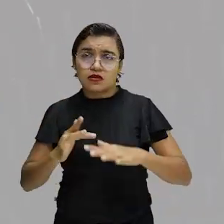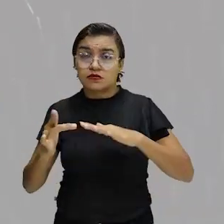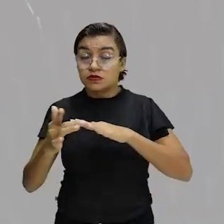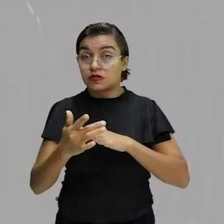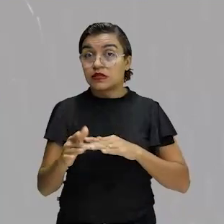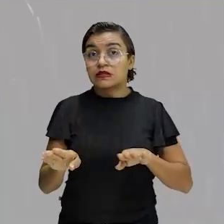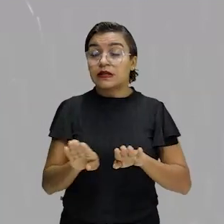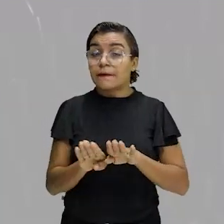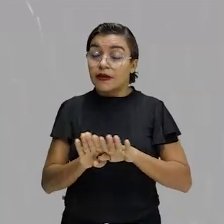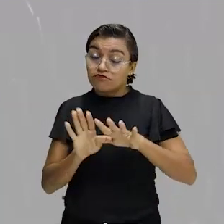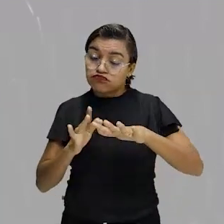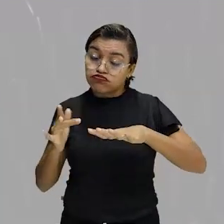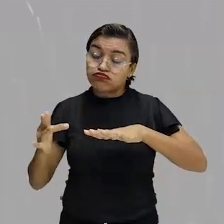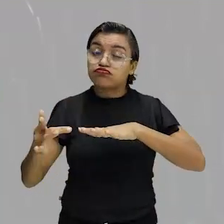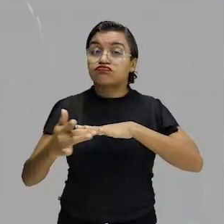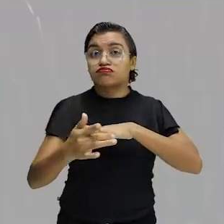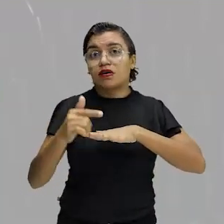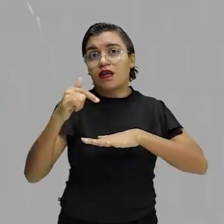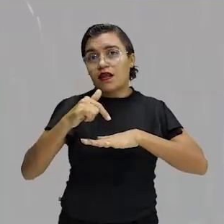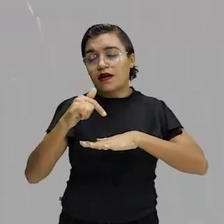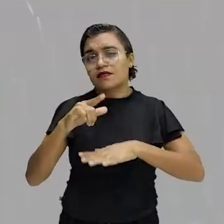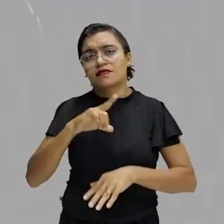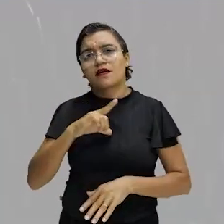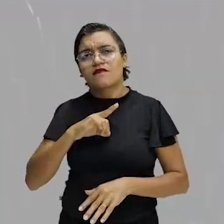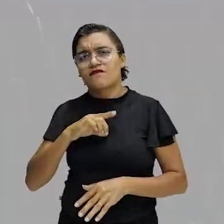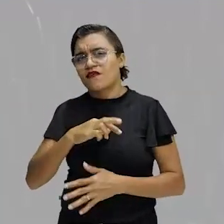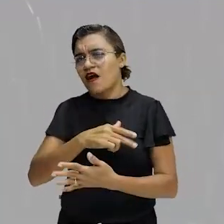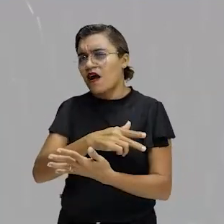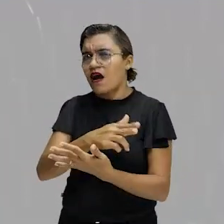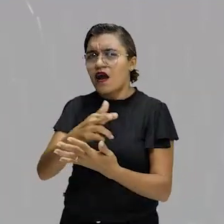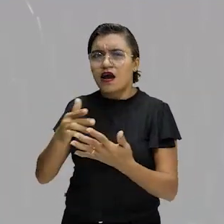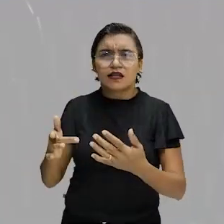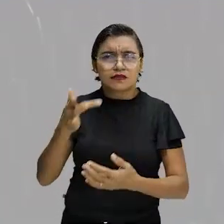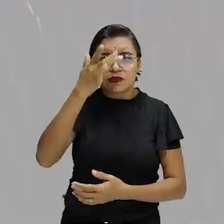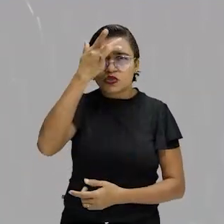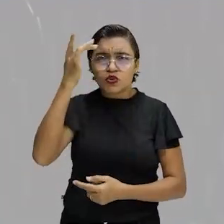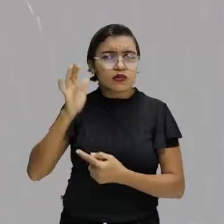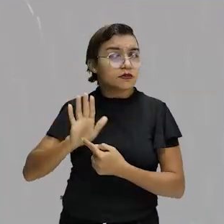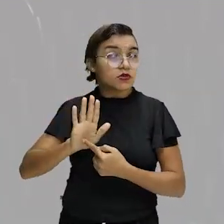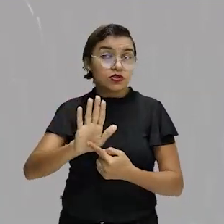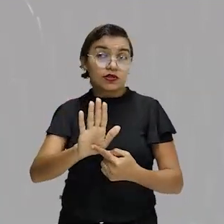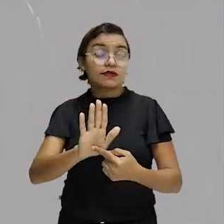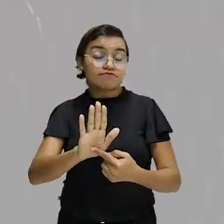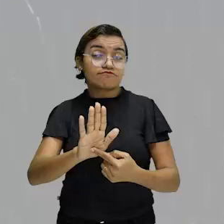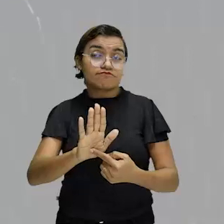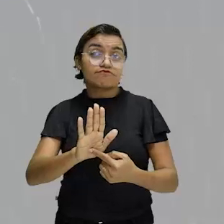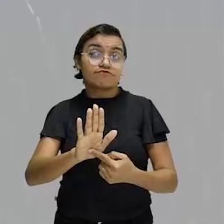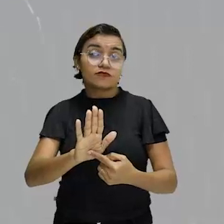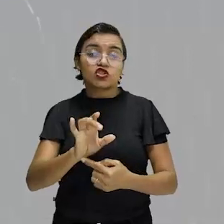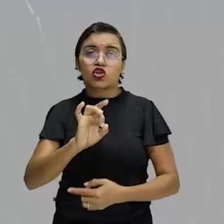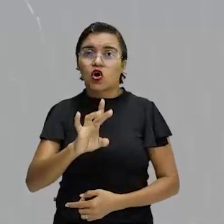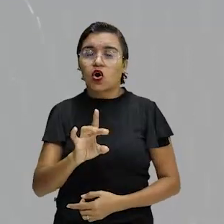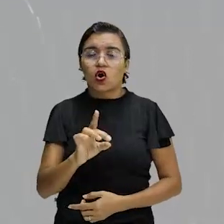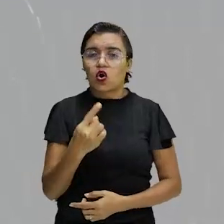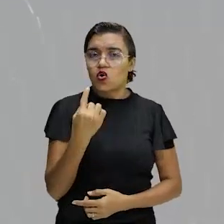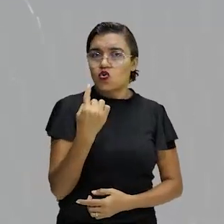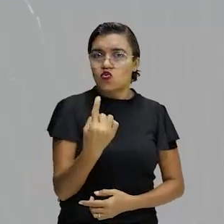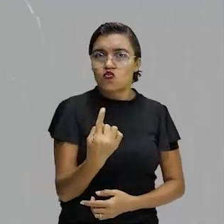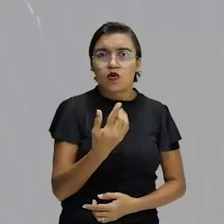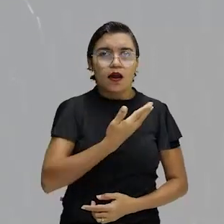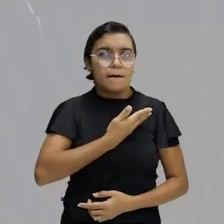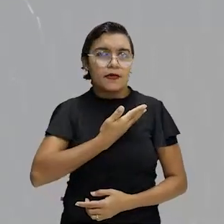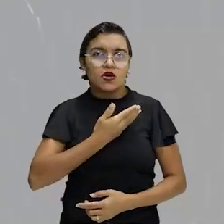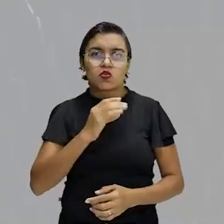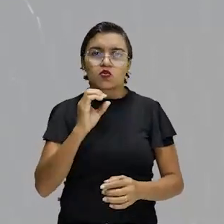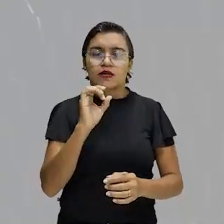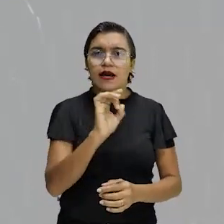colocar nas redes sociais que ali você já engloba um número maior de pessoas e assim vocês não teriam que mandar de forma individual para cada amigo.